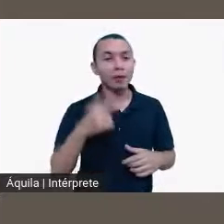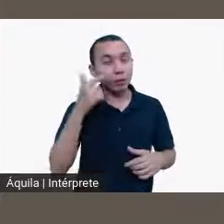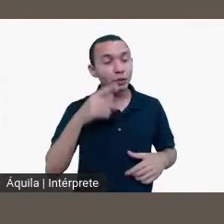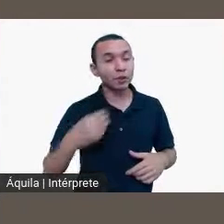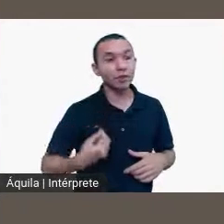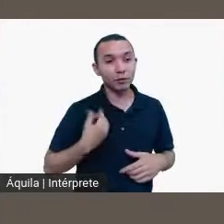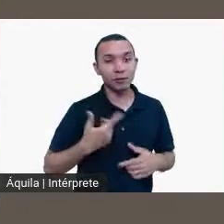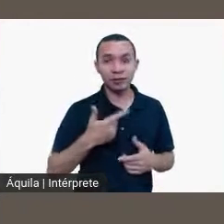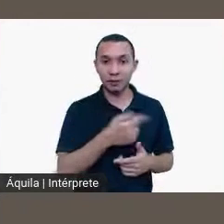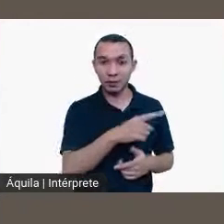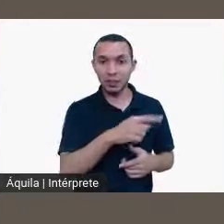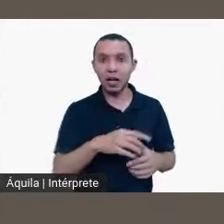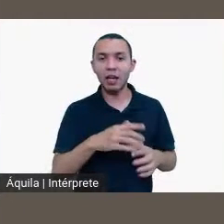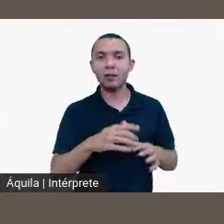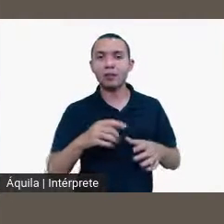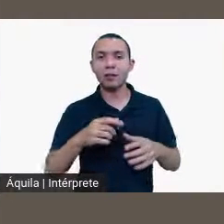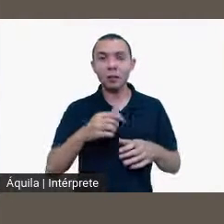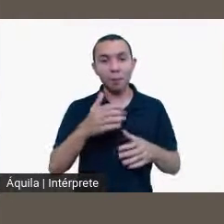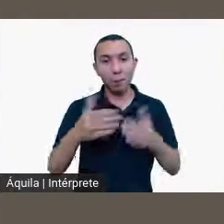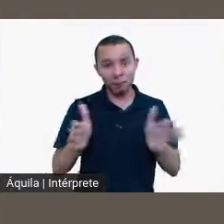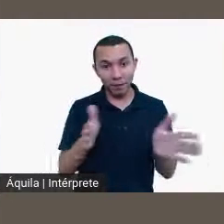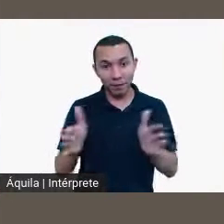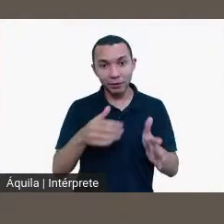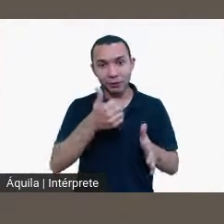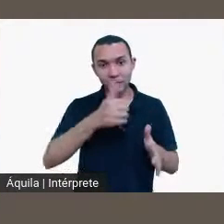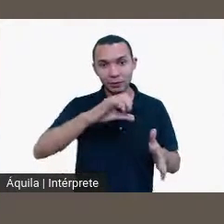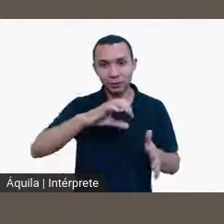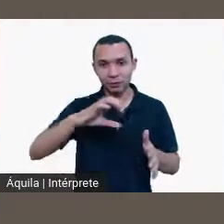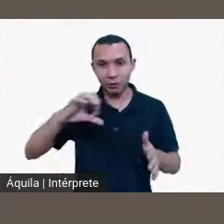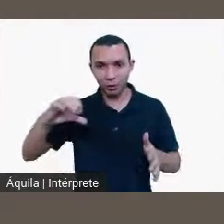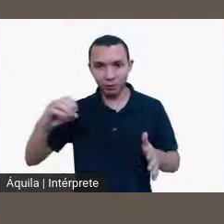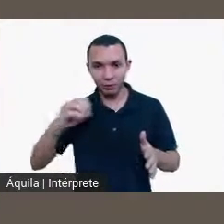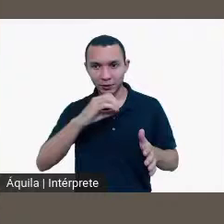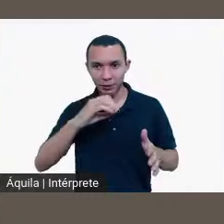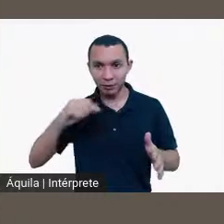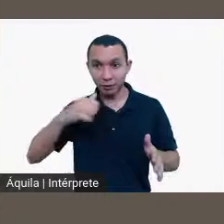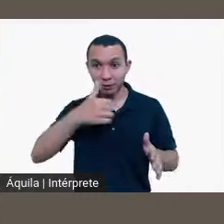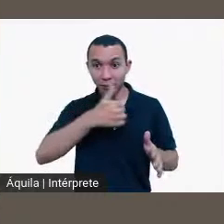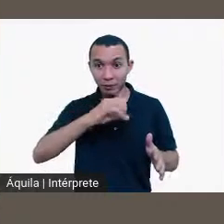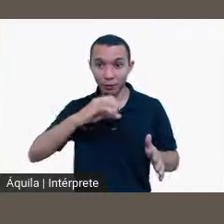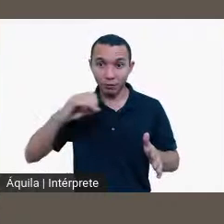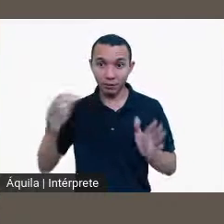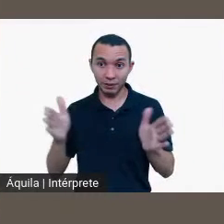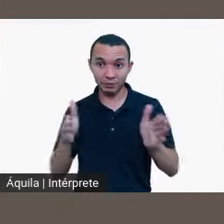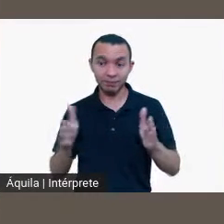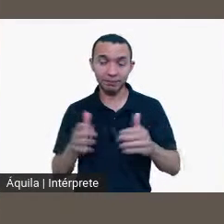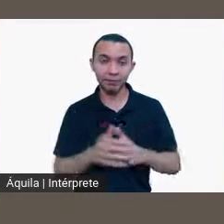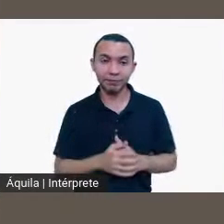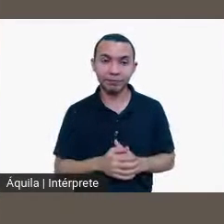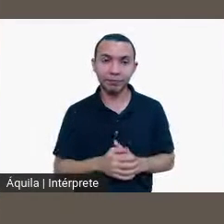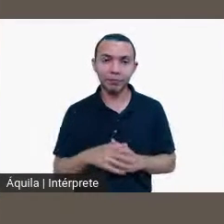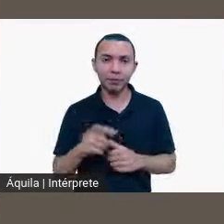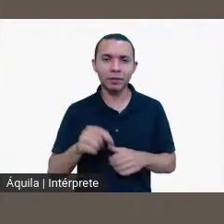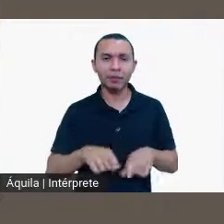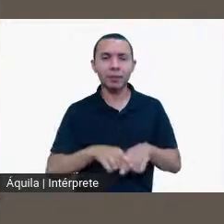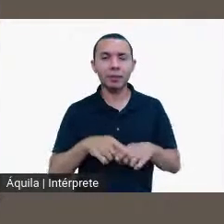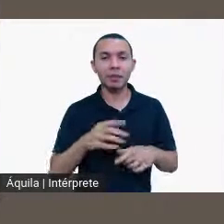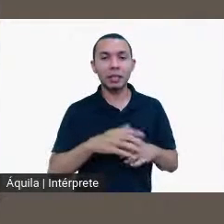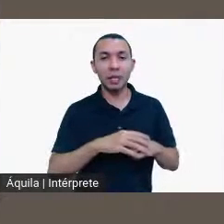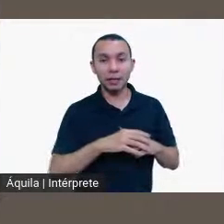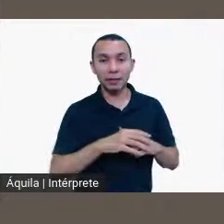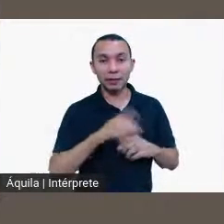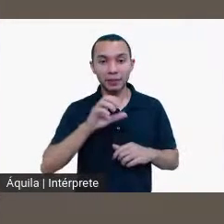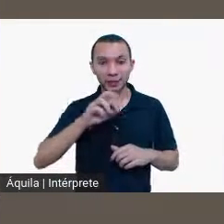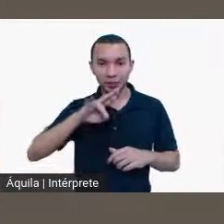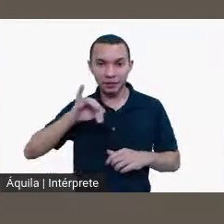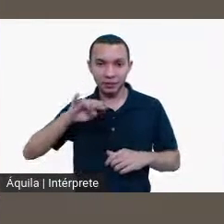XX. Mas não quer dizer que tenham a visão hegemônica das classes a que pertencem, nem sejam menos críticas. Se o café